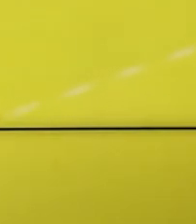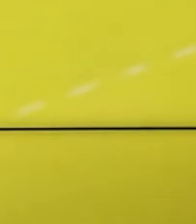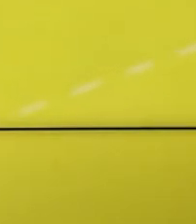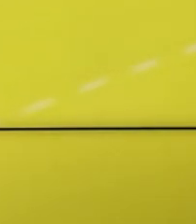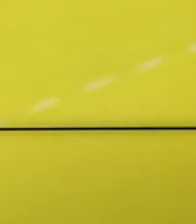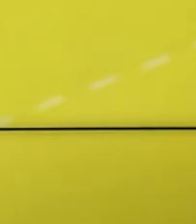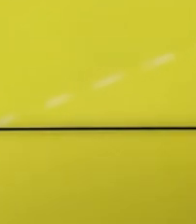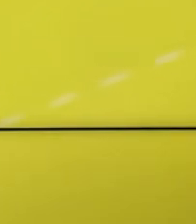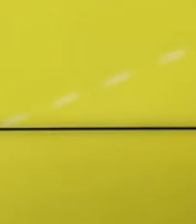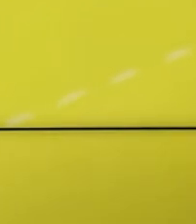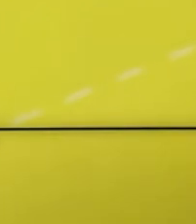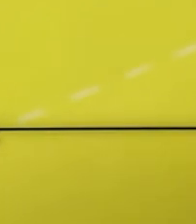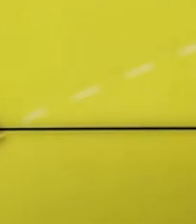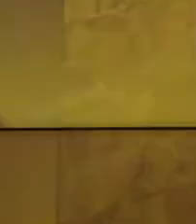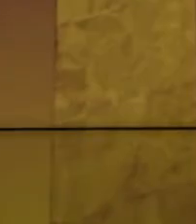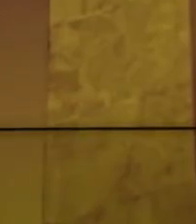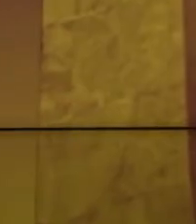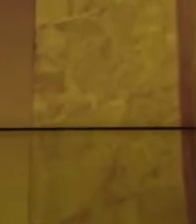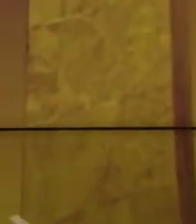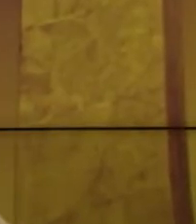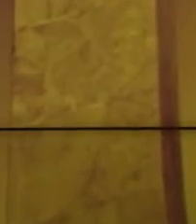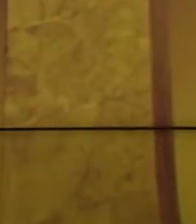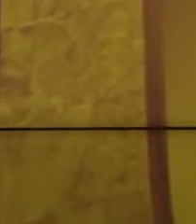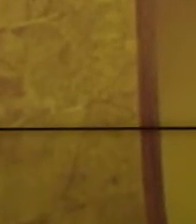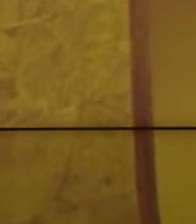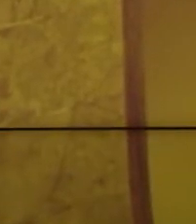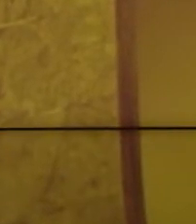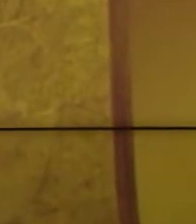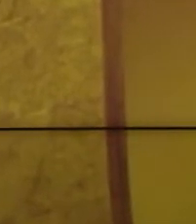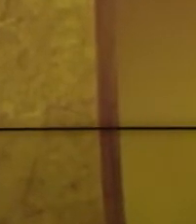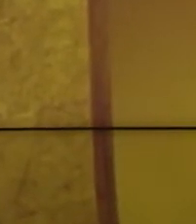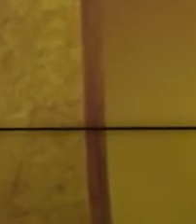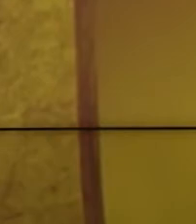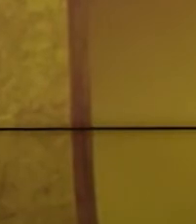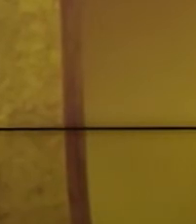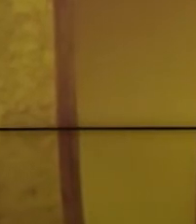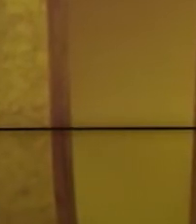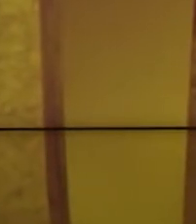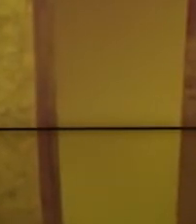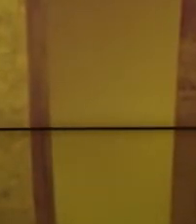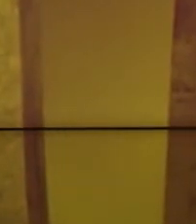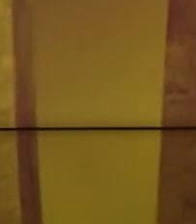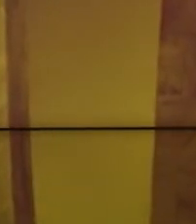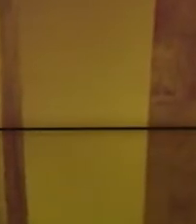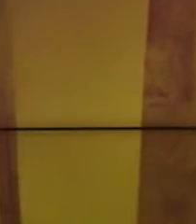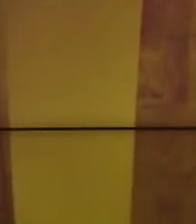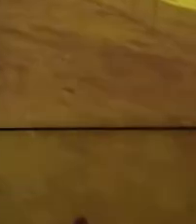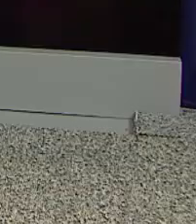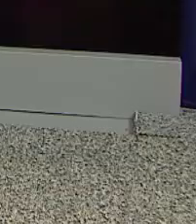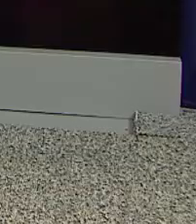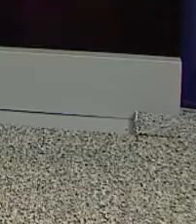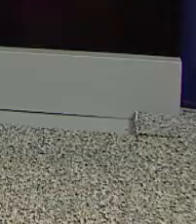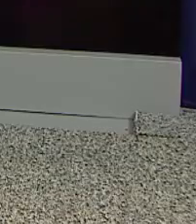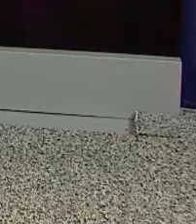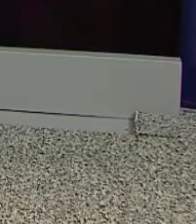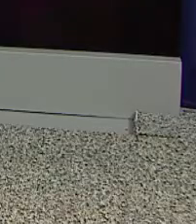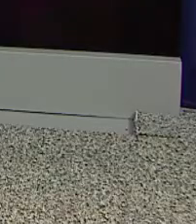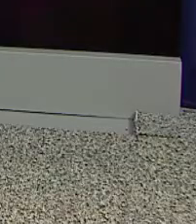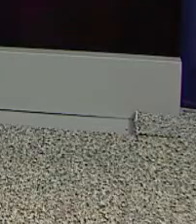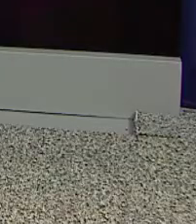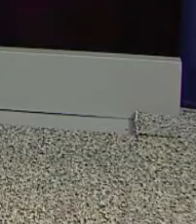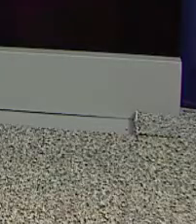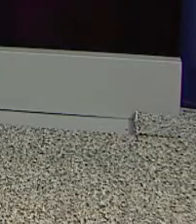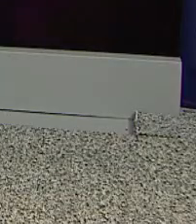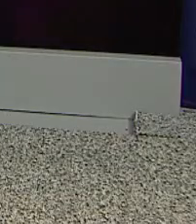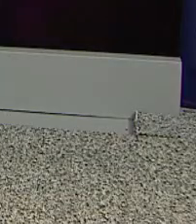para projetos de saneamento mobilidade urbana eficiência energética e energia e energias renováveis nós ficamos por aqui